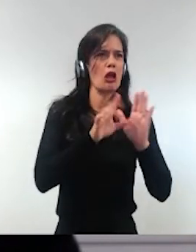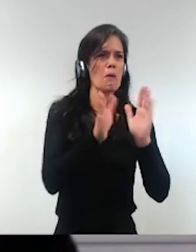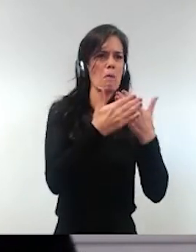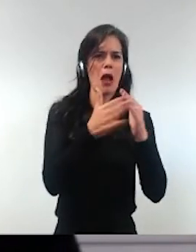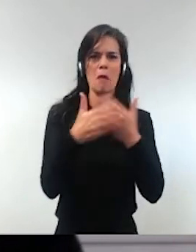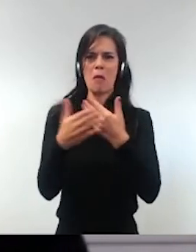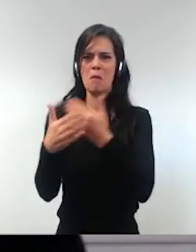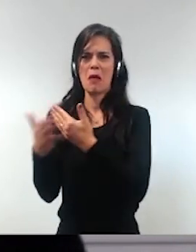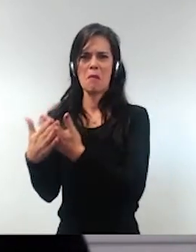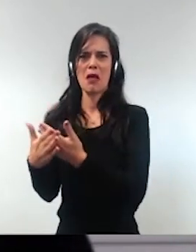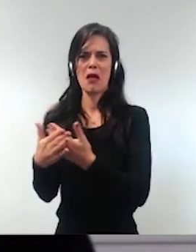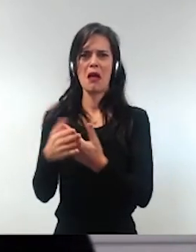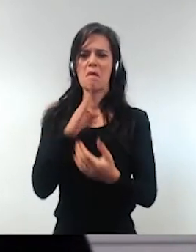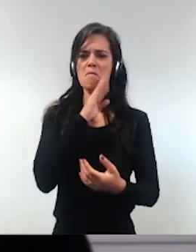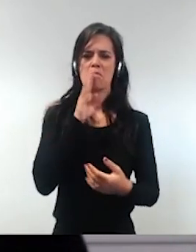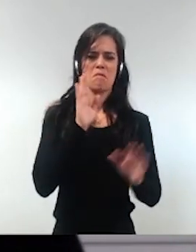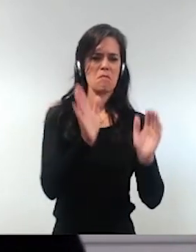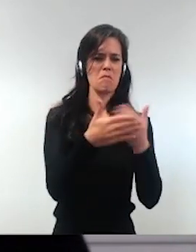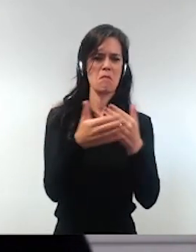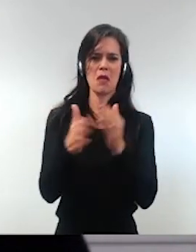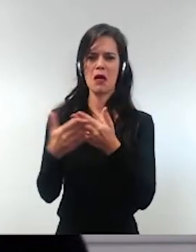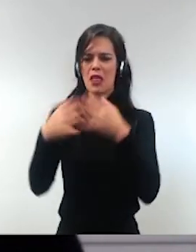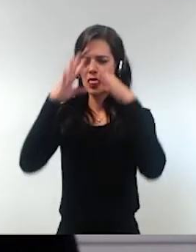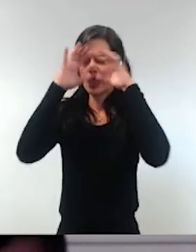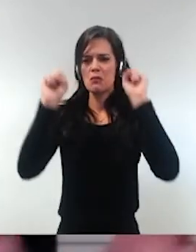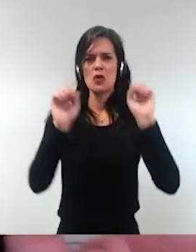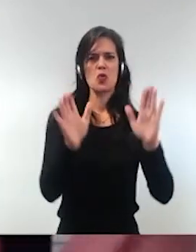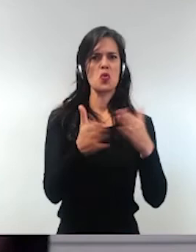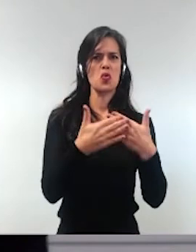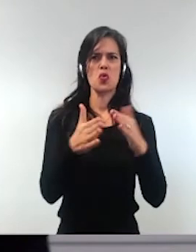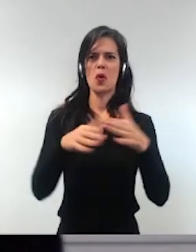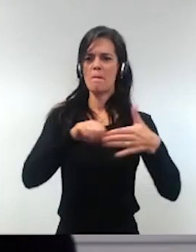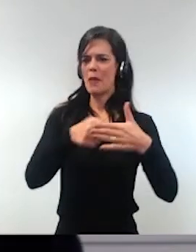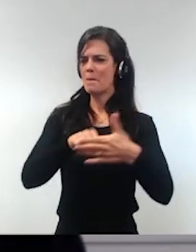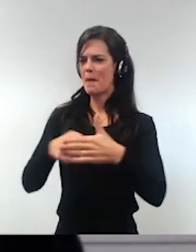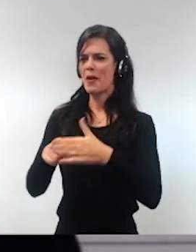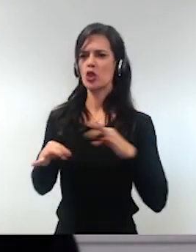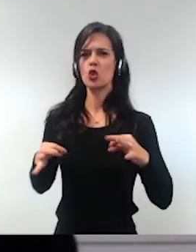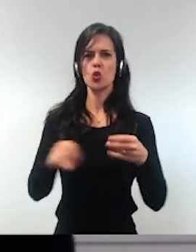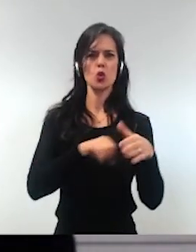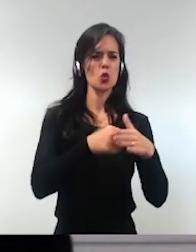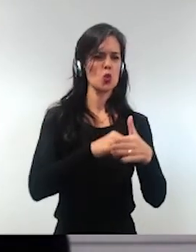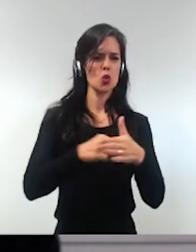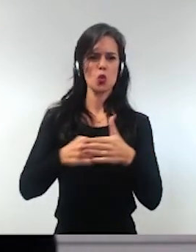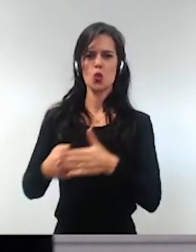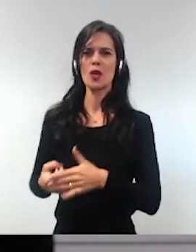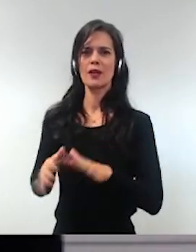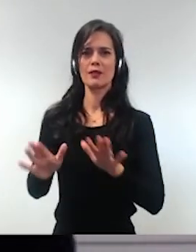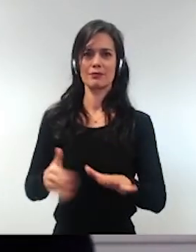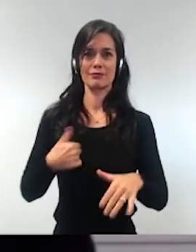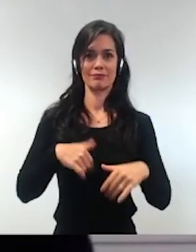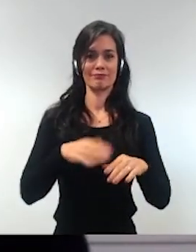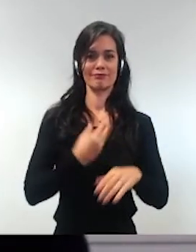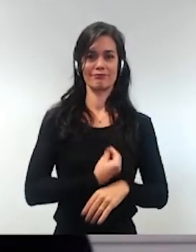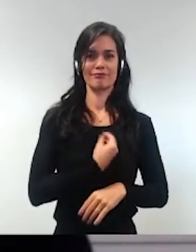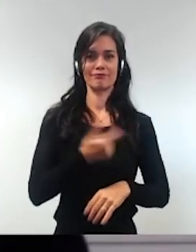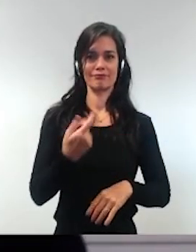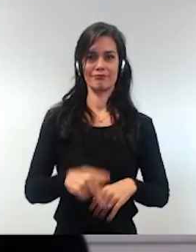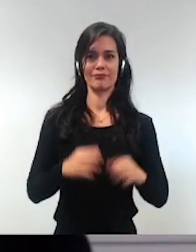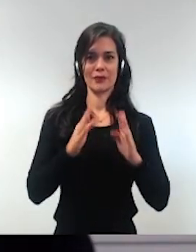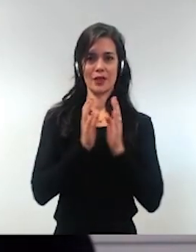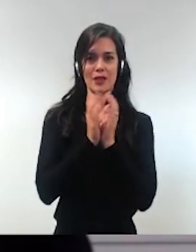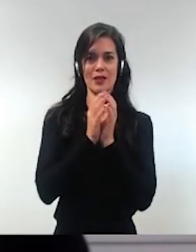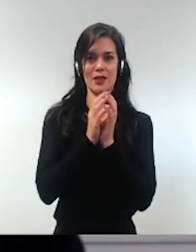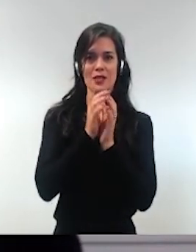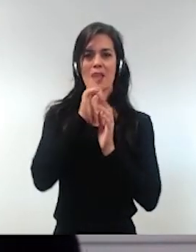os barzinhos fecharam, o tribunal fechou, saiu fechando tudo. Eu moro aqui em Recife, na